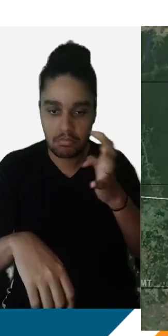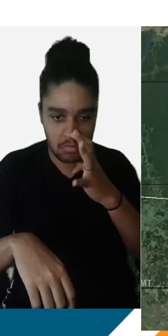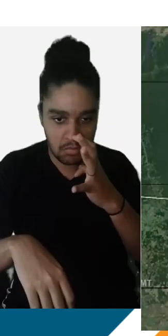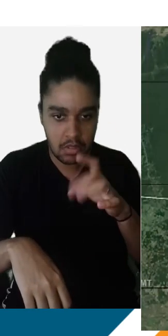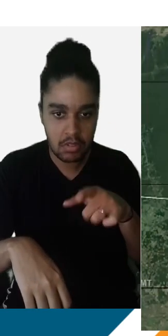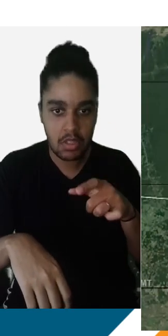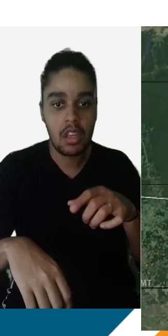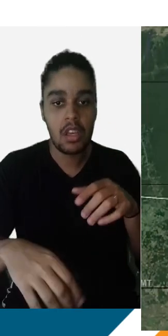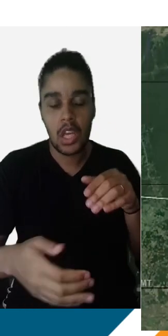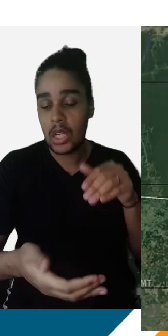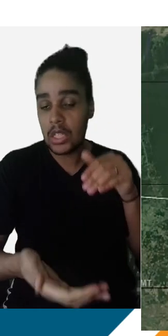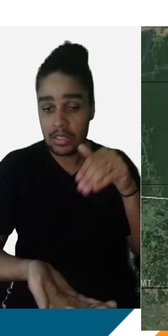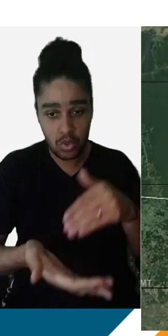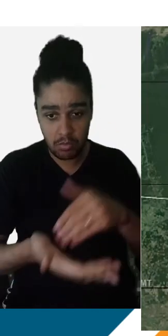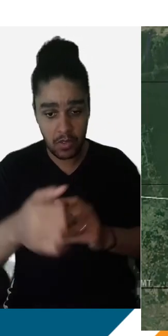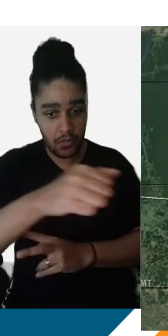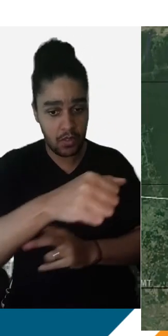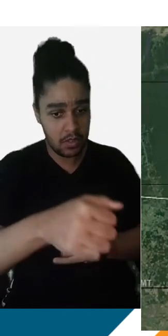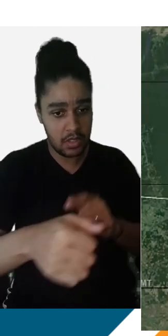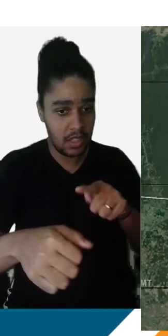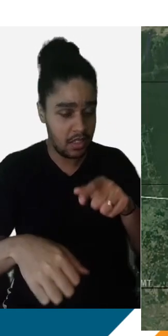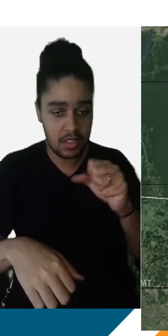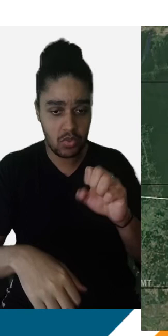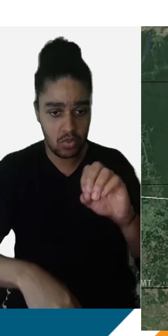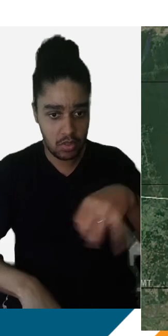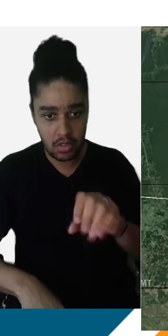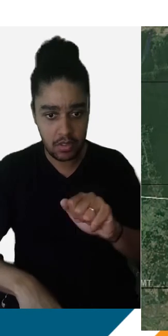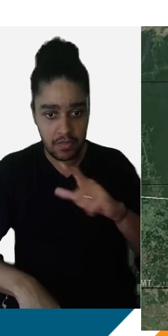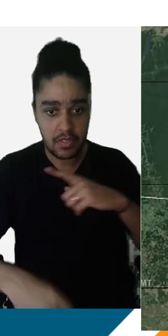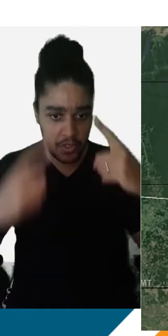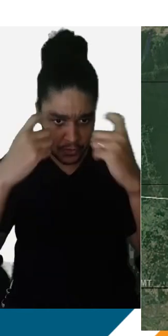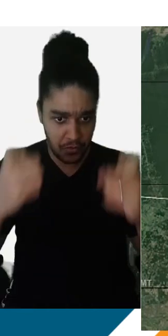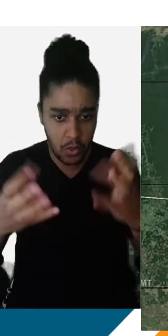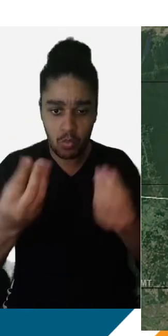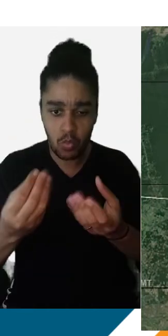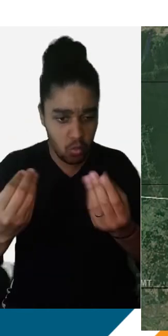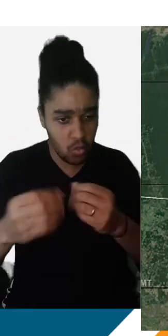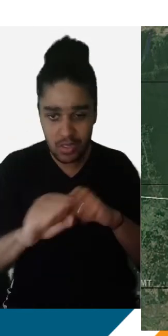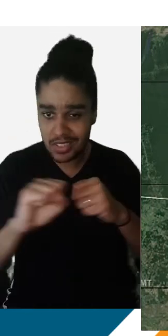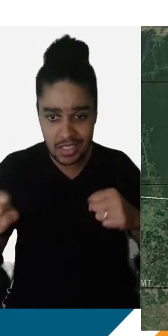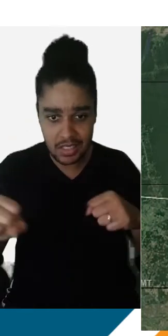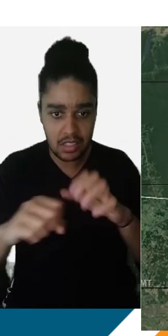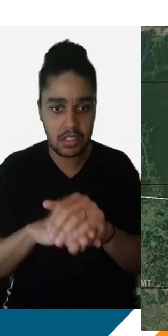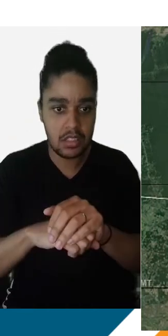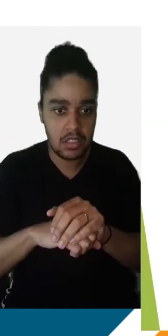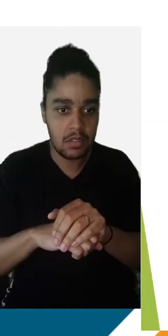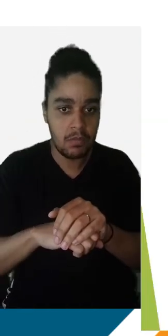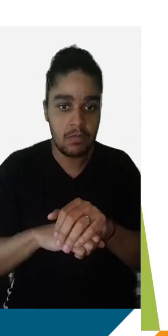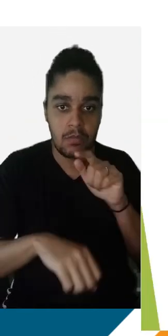Mato Piba, última fronteira de avanço da soja, tudo bem, pessoal? Onde a gente tem uma violência no campo muito grande,